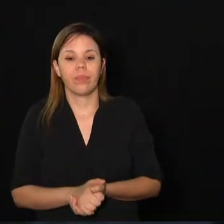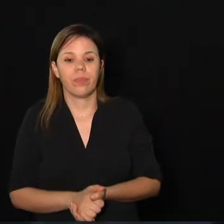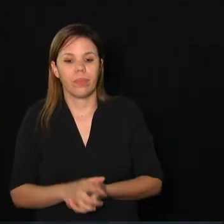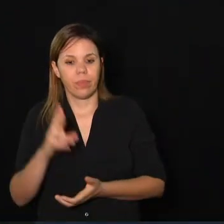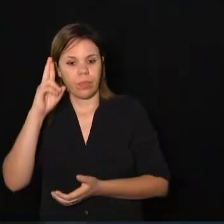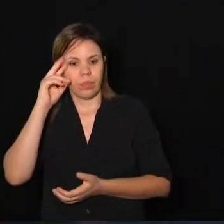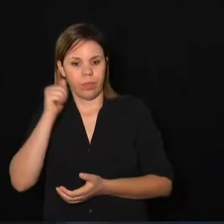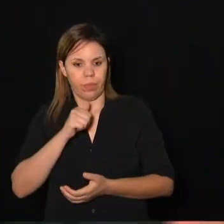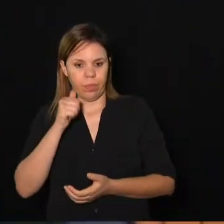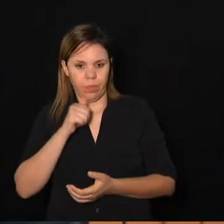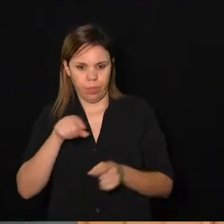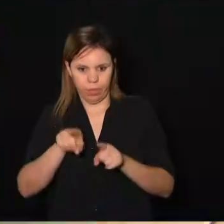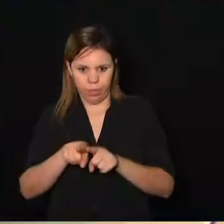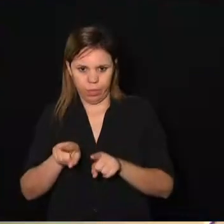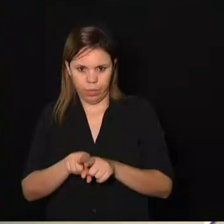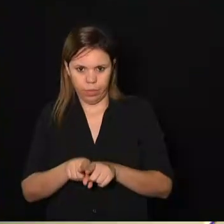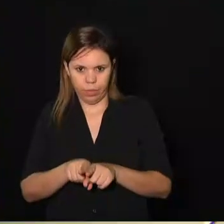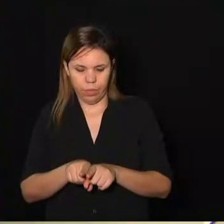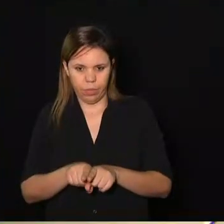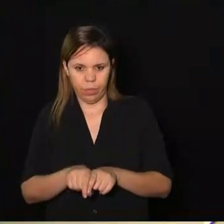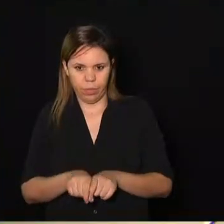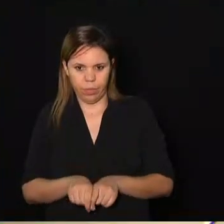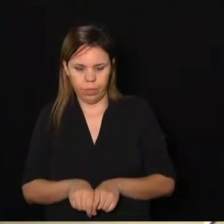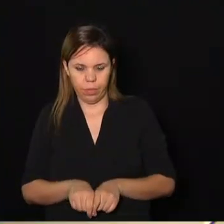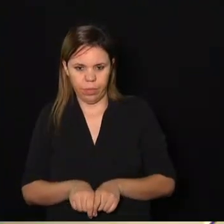parte pois não pode pois não